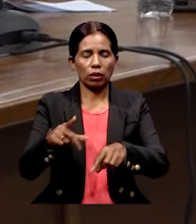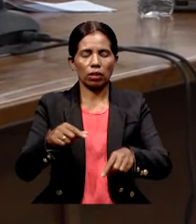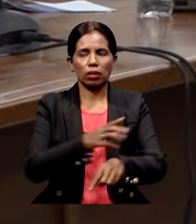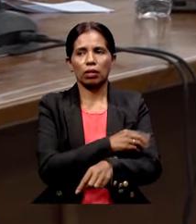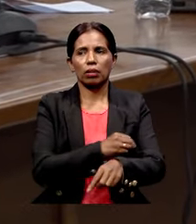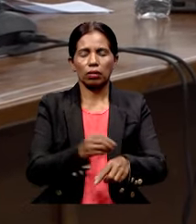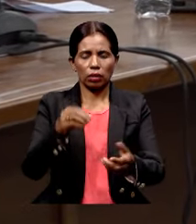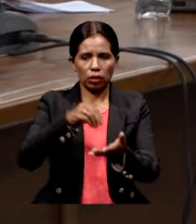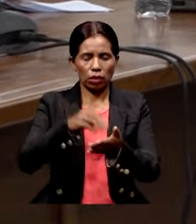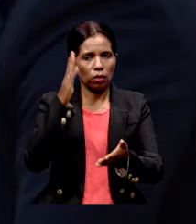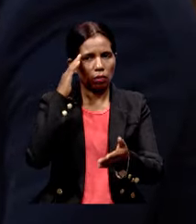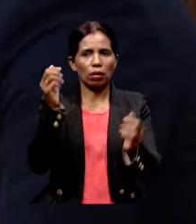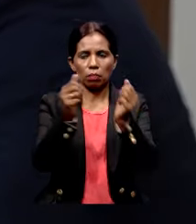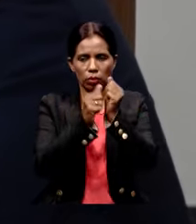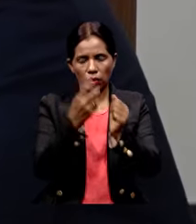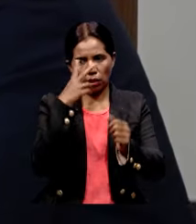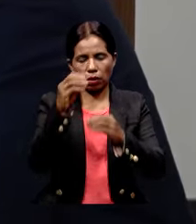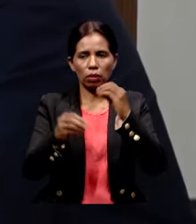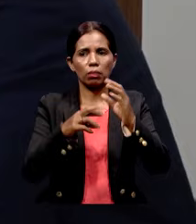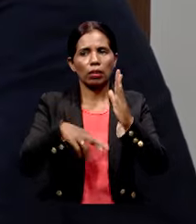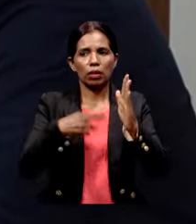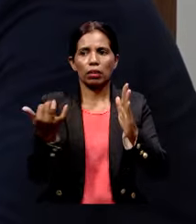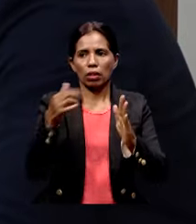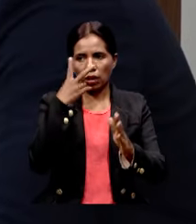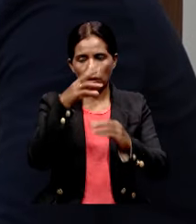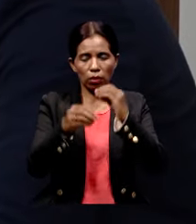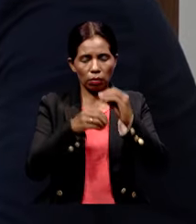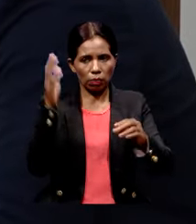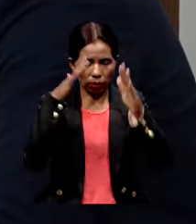tau hanoi hamutuk atu hadia mecanismo sira o de soluciona